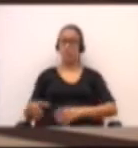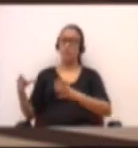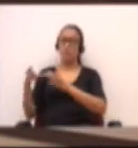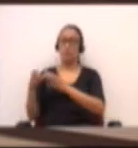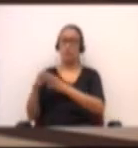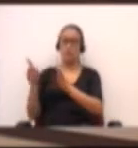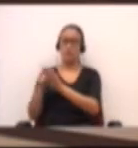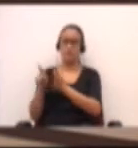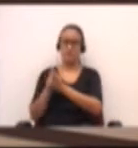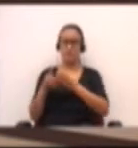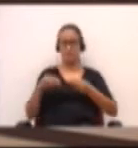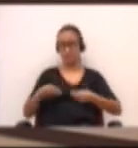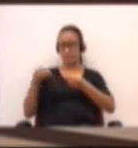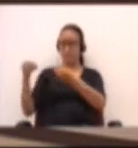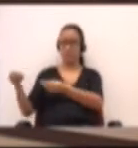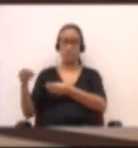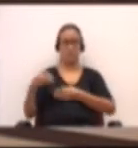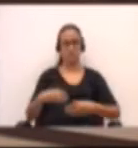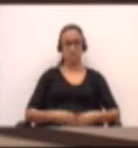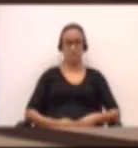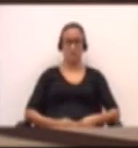Encaminhe-se às comissões.